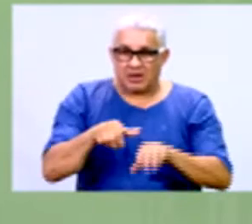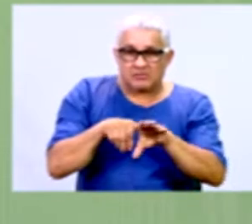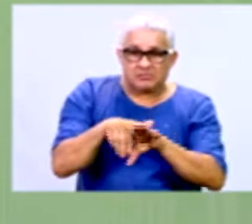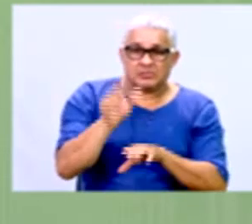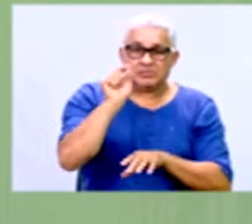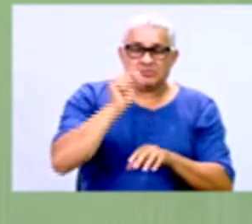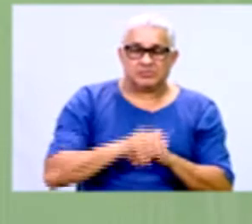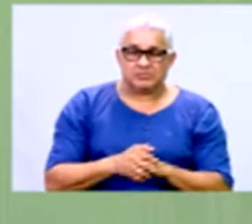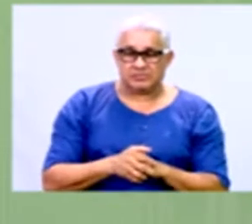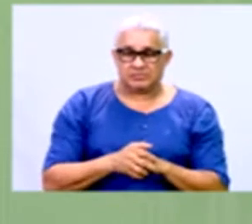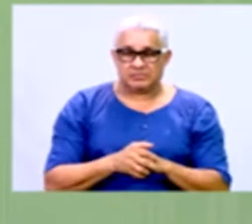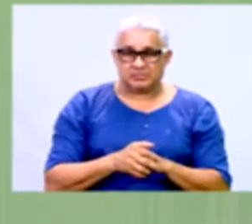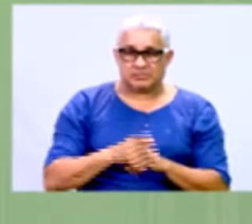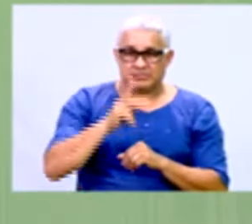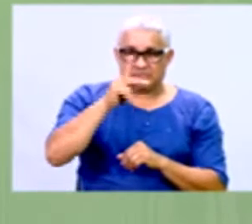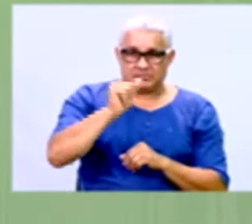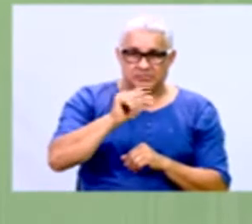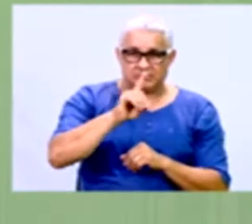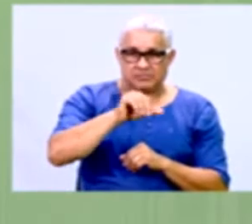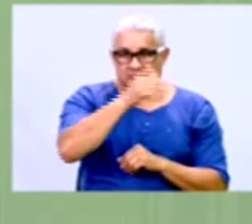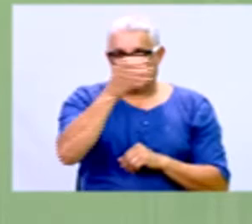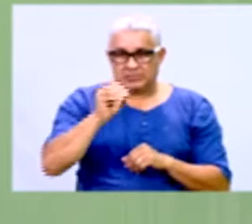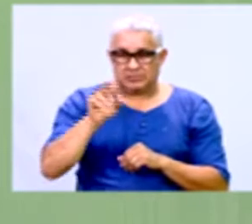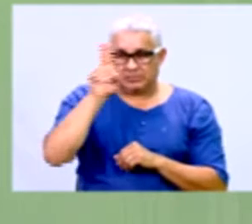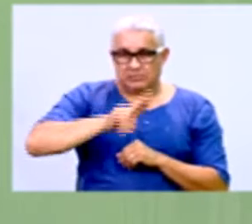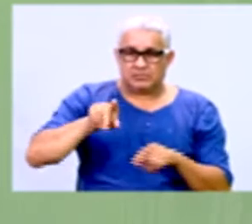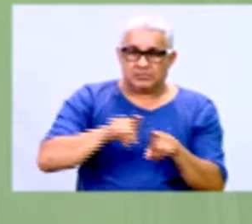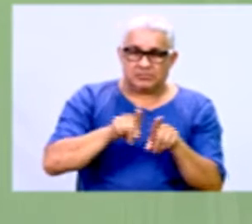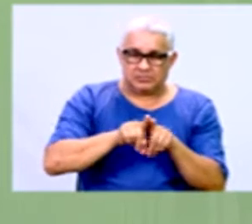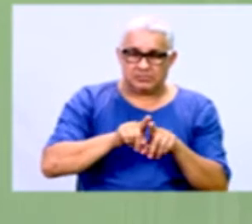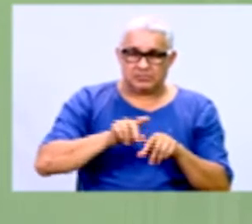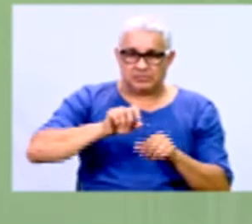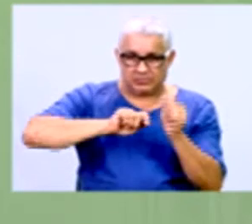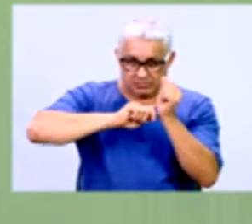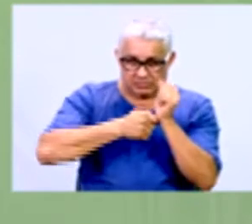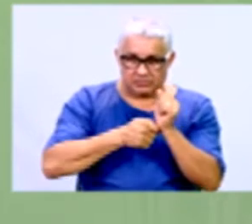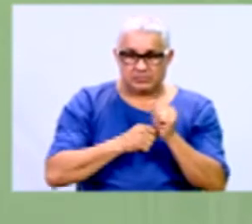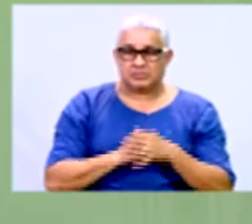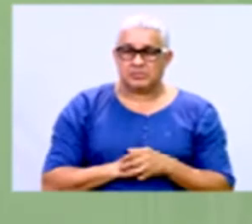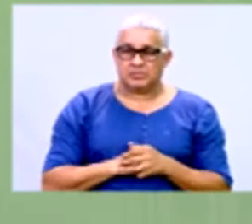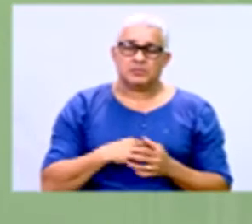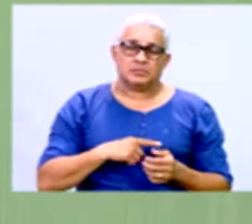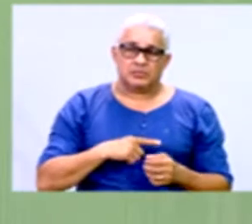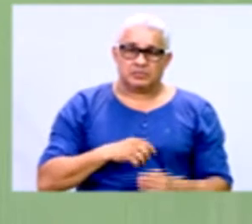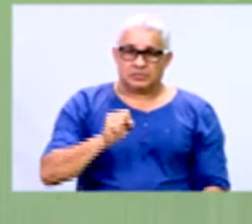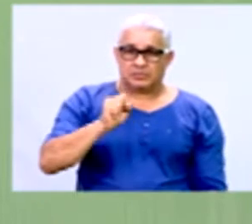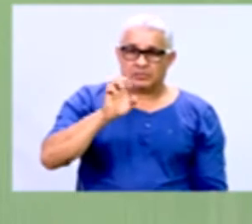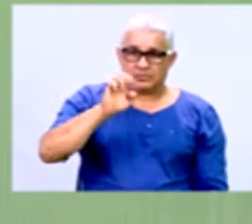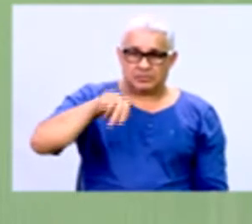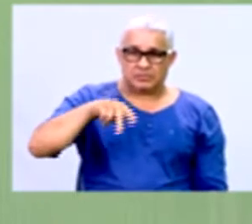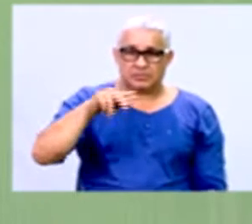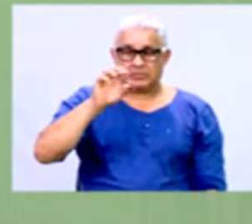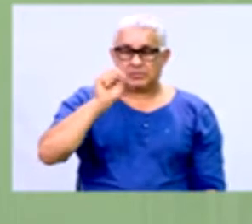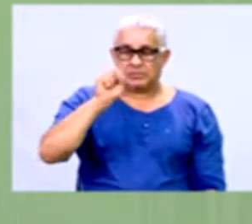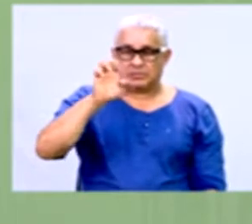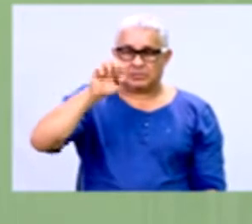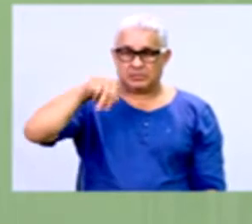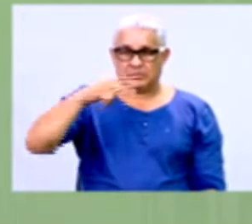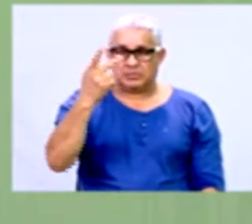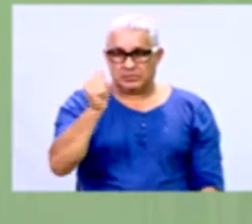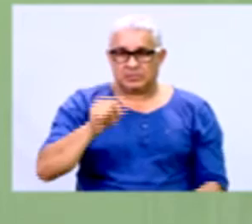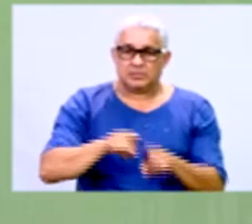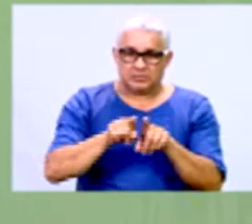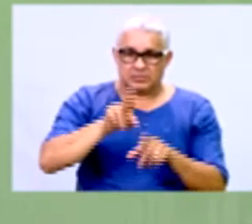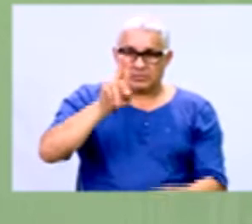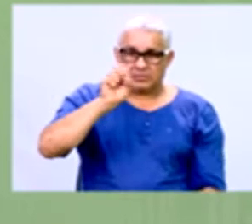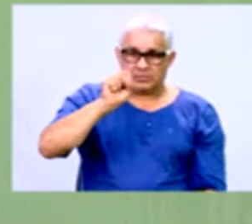Nos padrões aqui de usuário e senha, né? Normalmente na senha, a gente costuma utilizar padrões para